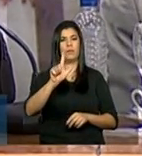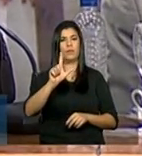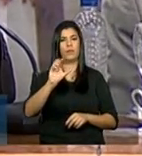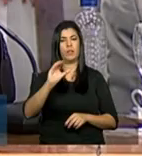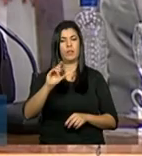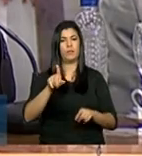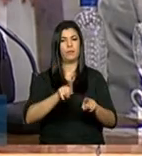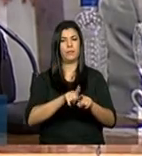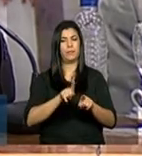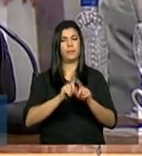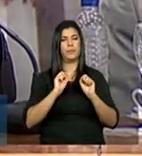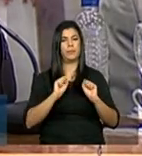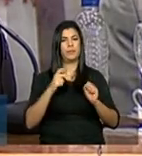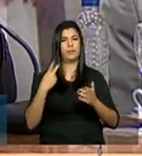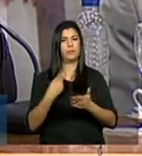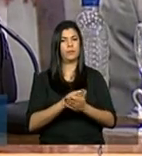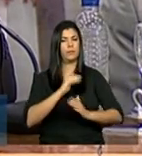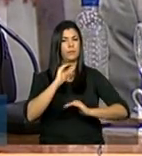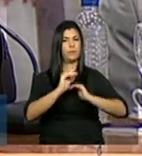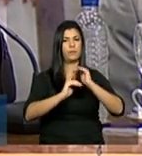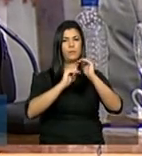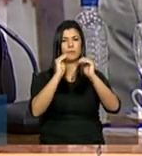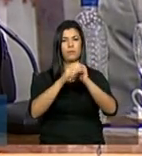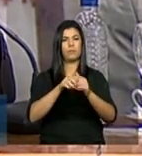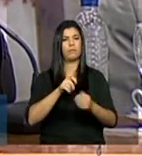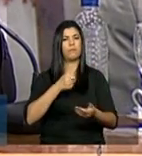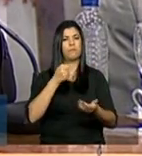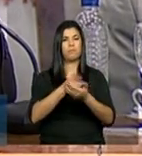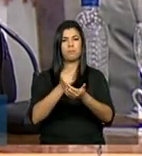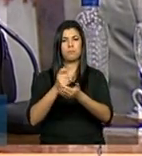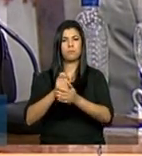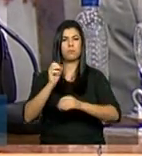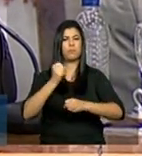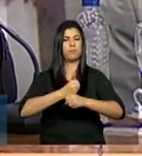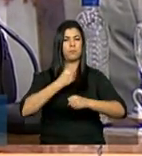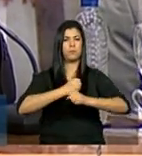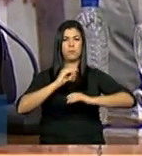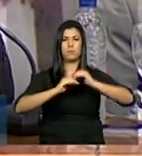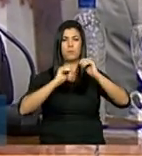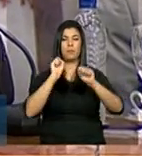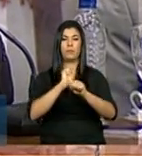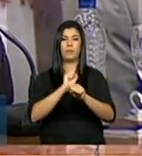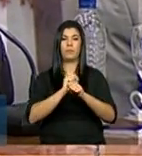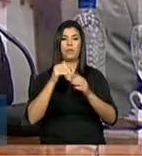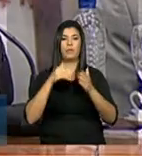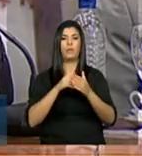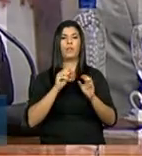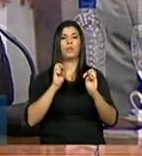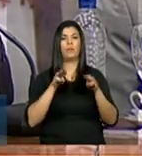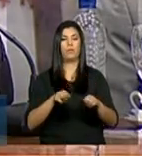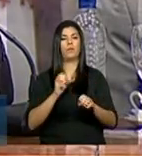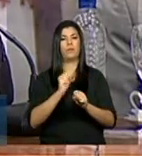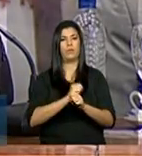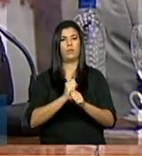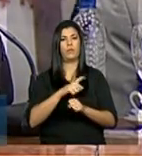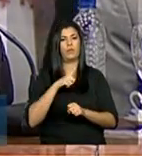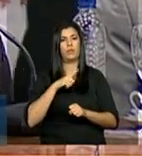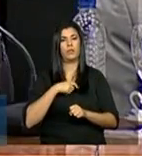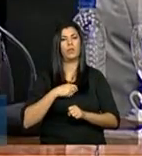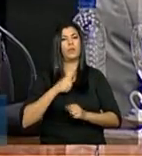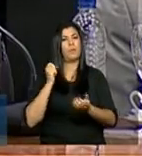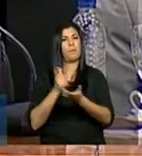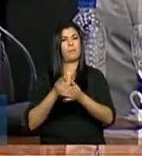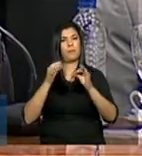também deverá ter um nível recorde de execuções. E, como disse, espero que até o final do ano tenhamos regularizado